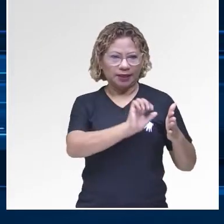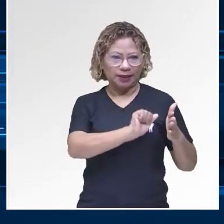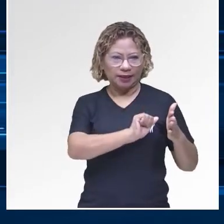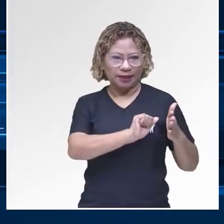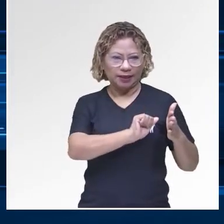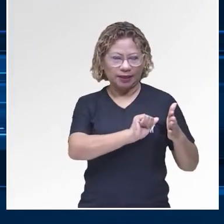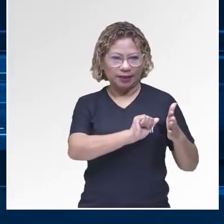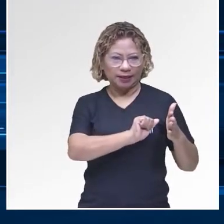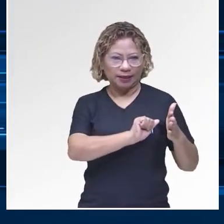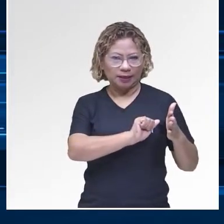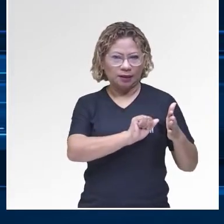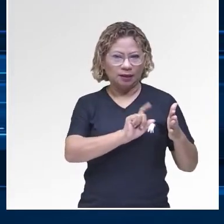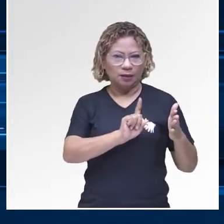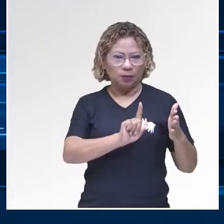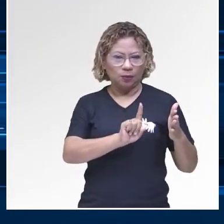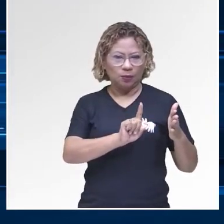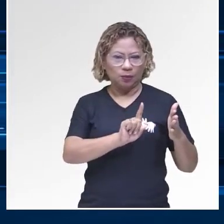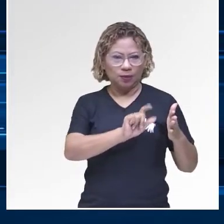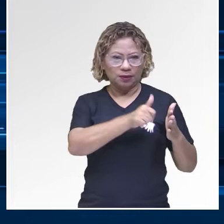quer dizer, A1,